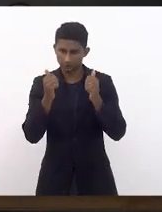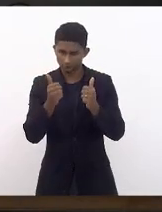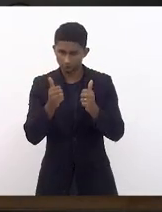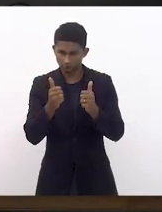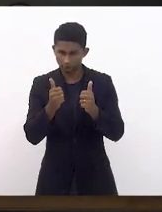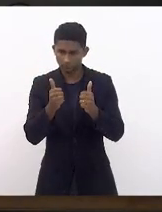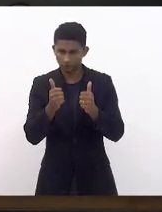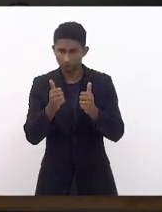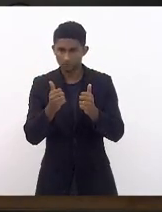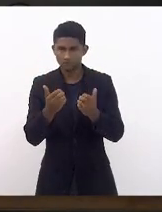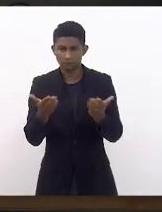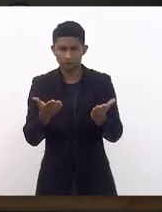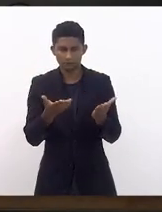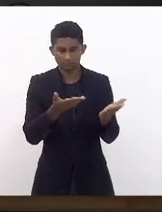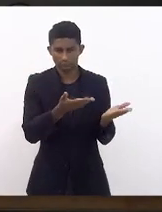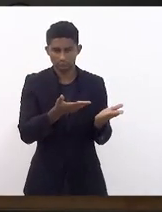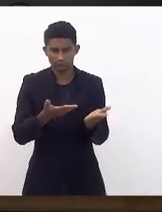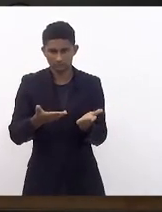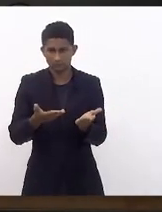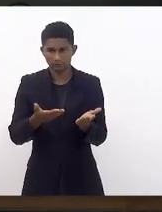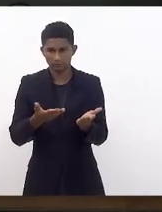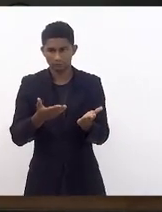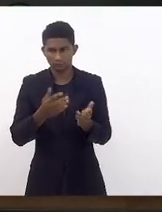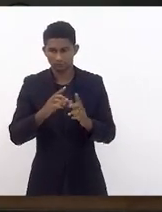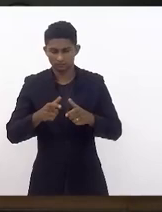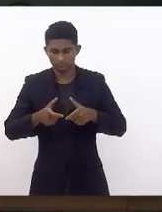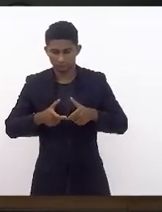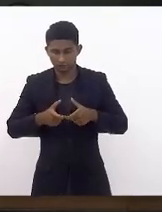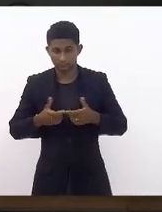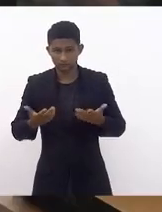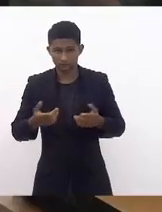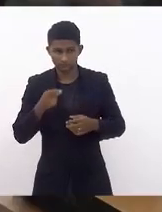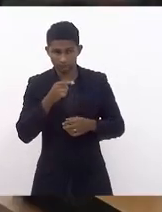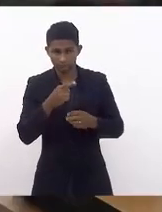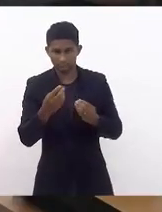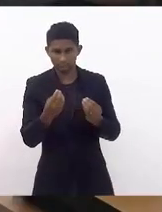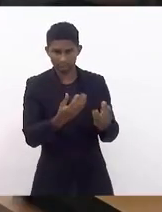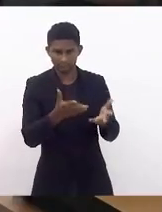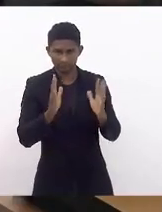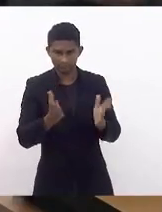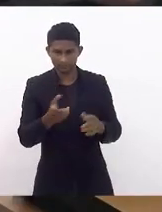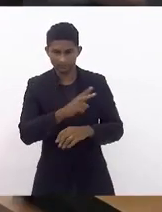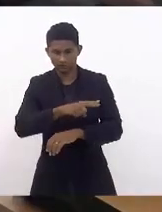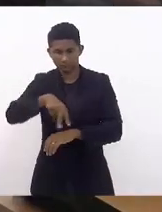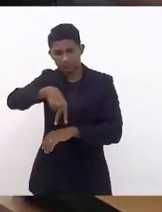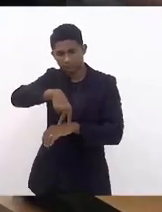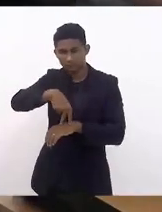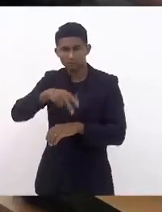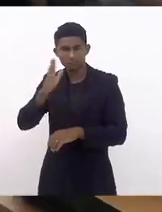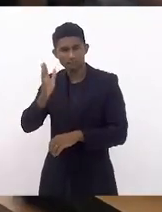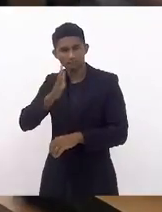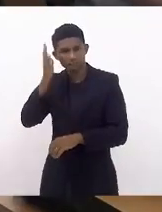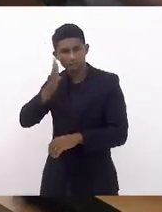o nosso homenageado, que usará da tribuna agora para o seu